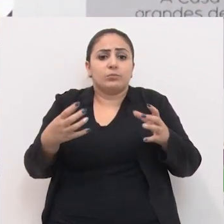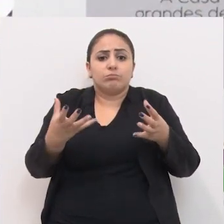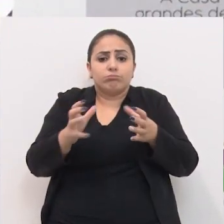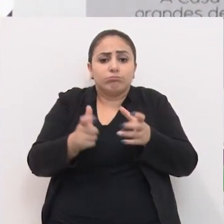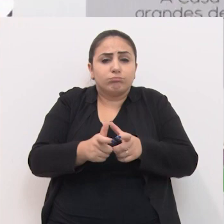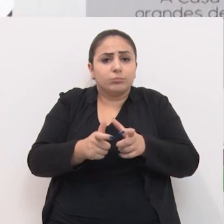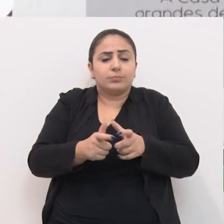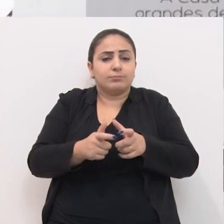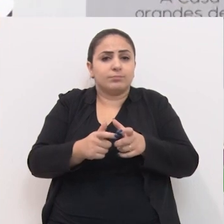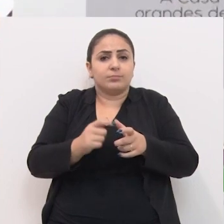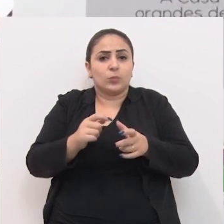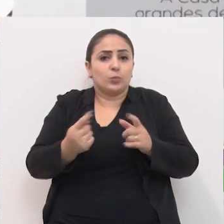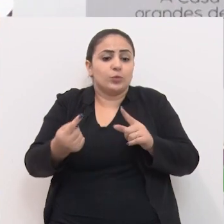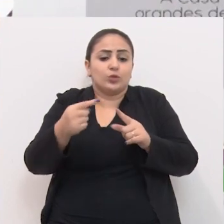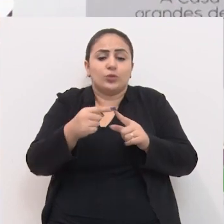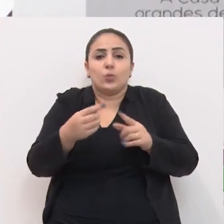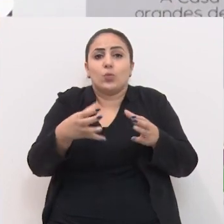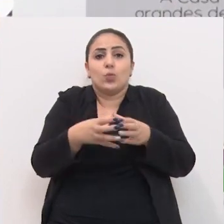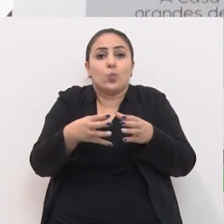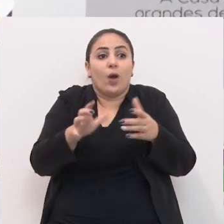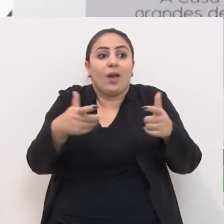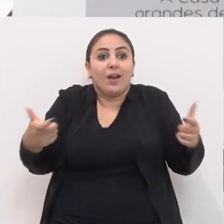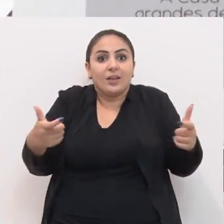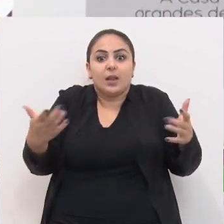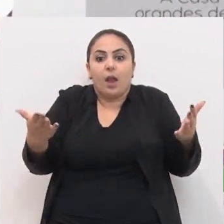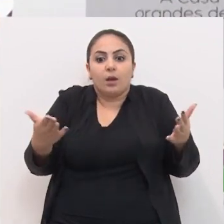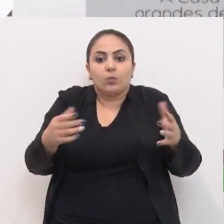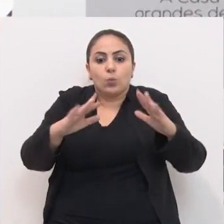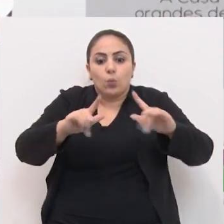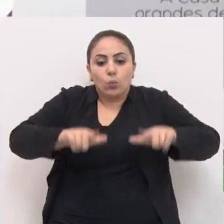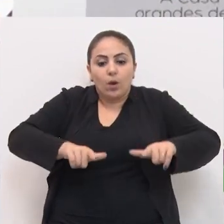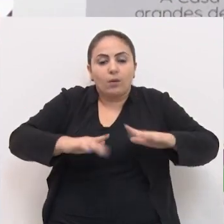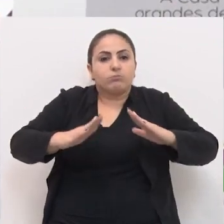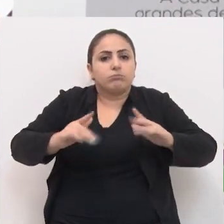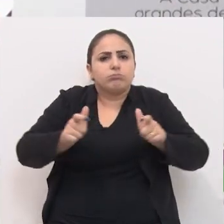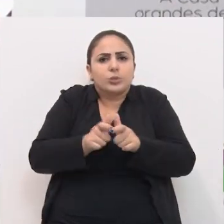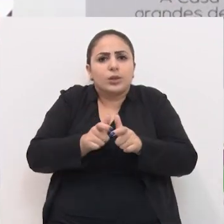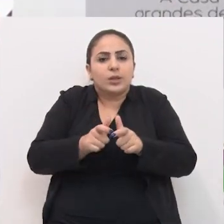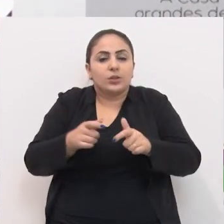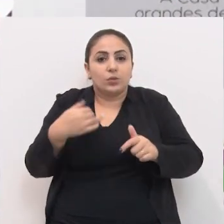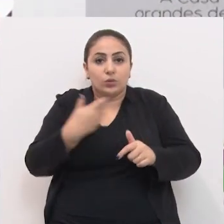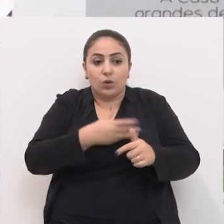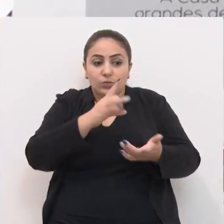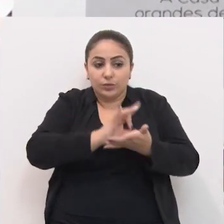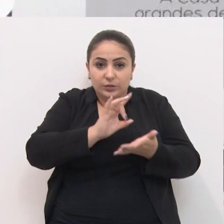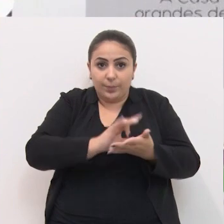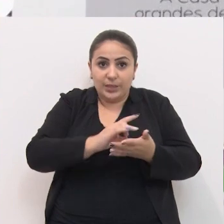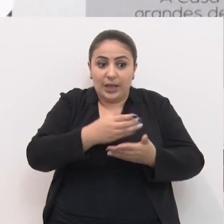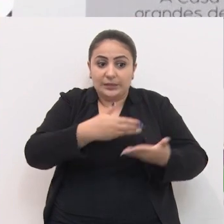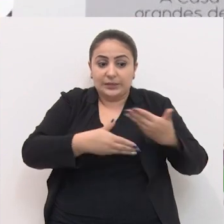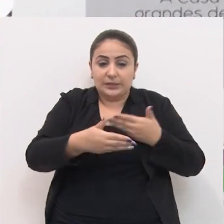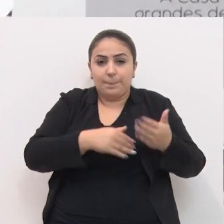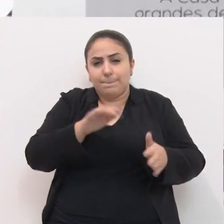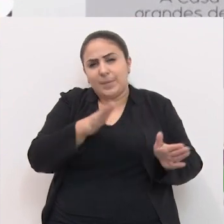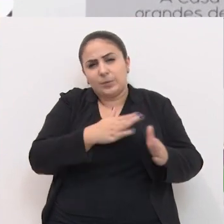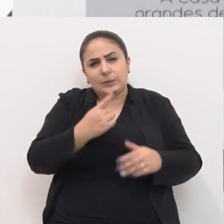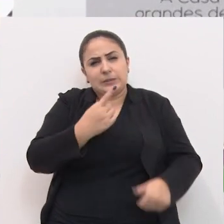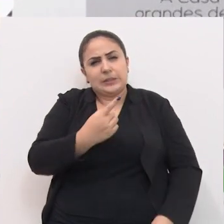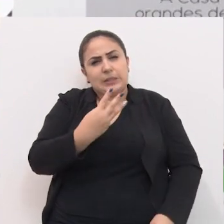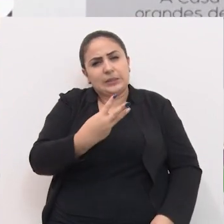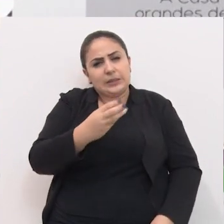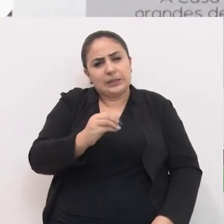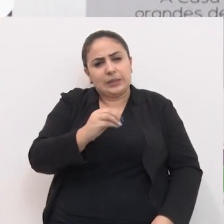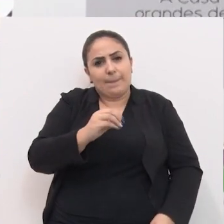Rodeios, o qual está cedido para o grupo, que nós reformamos, está totalmente em condições de uso.